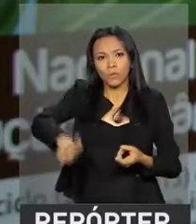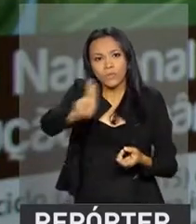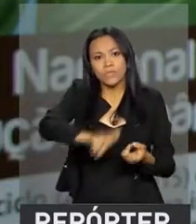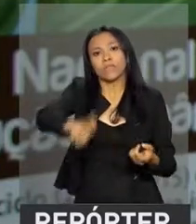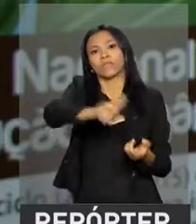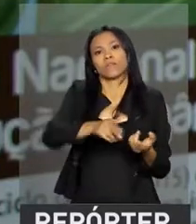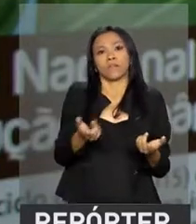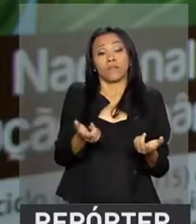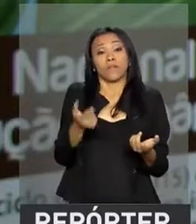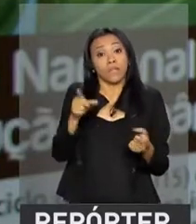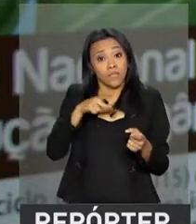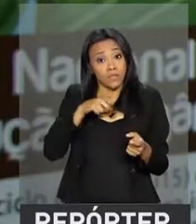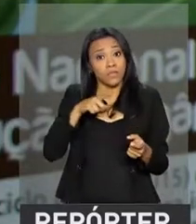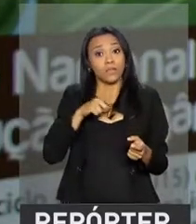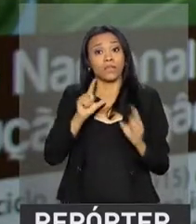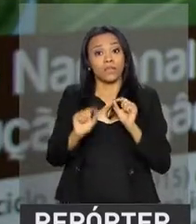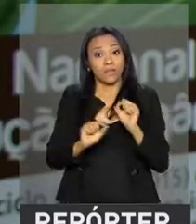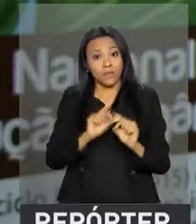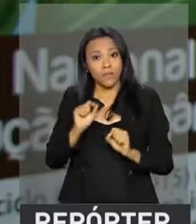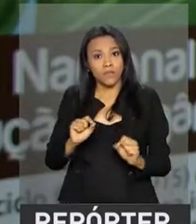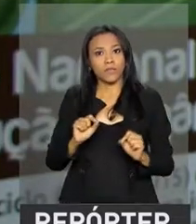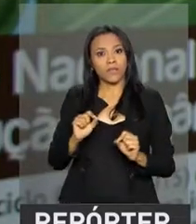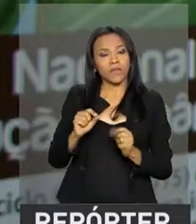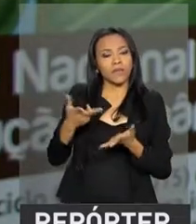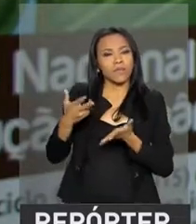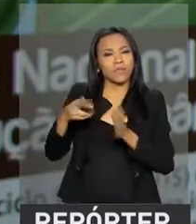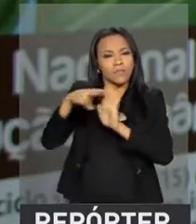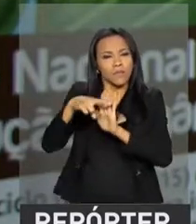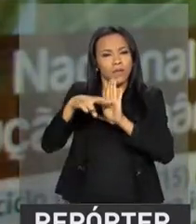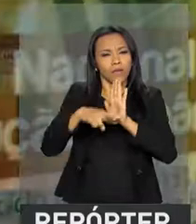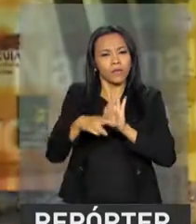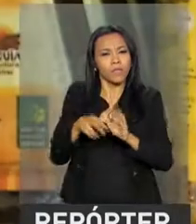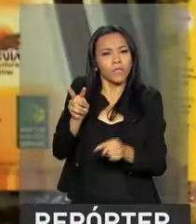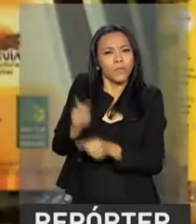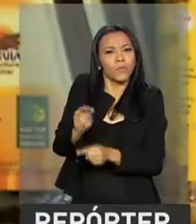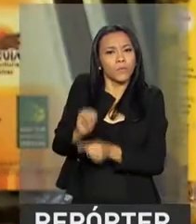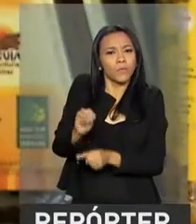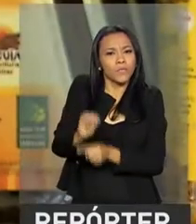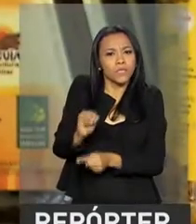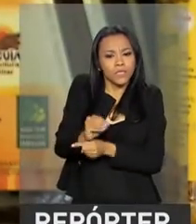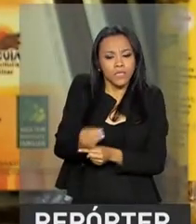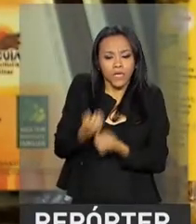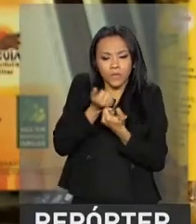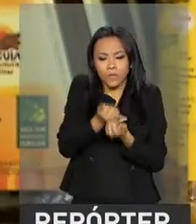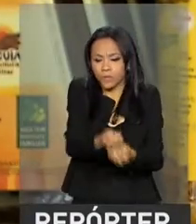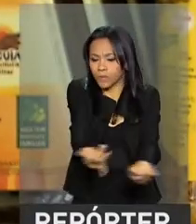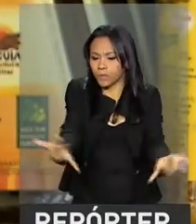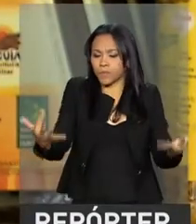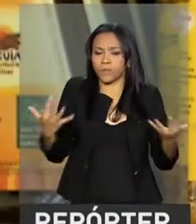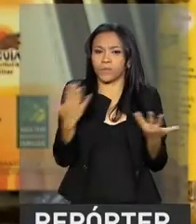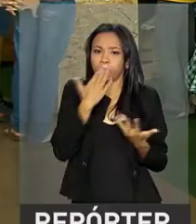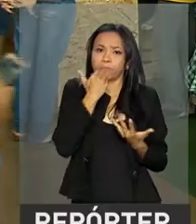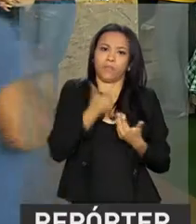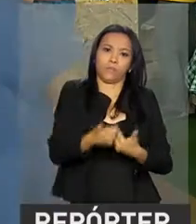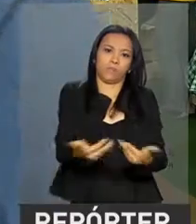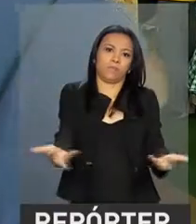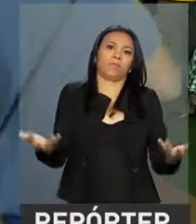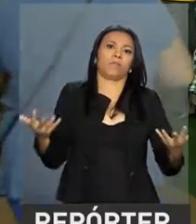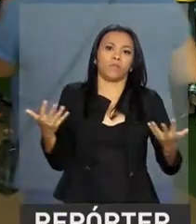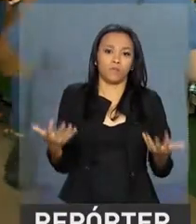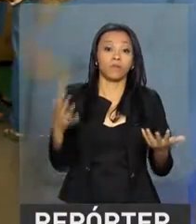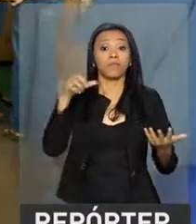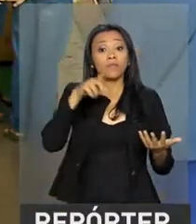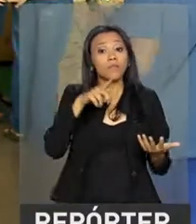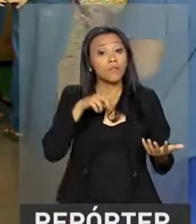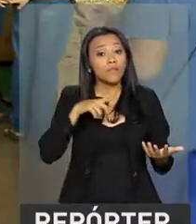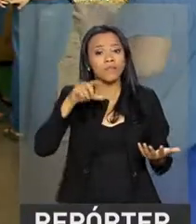os princípios para uma produção sustentável de alimentos. É um tipo de produção que ele está pautado em todos